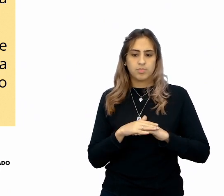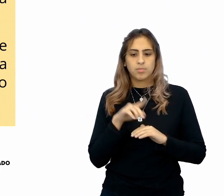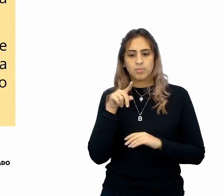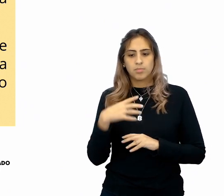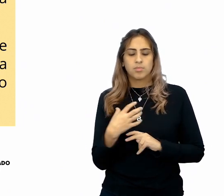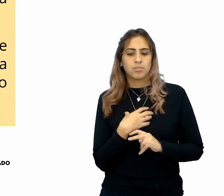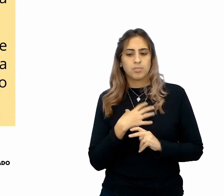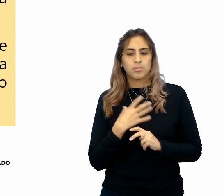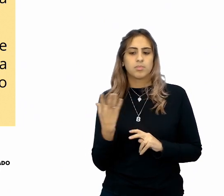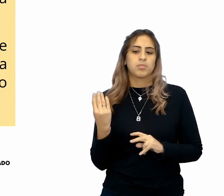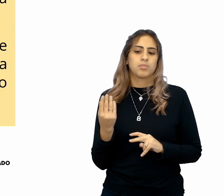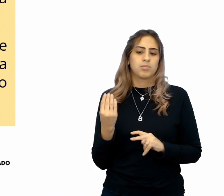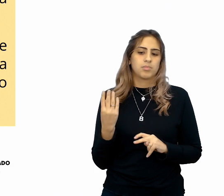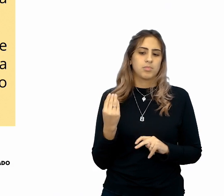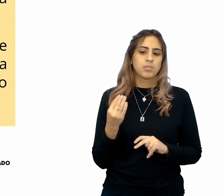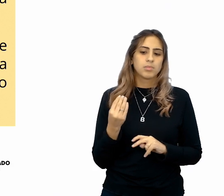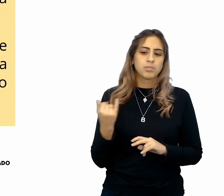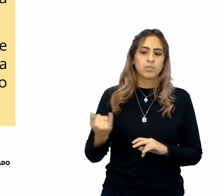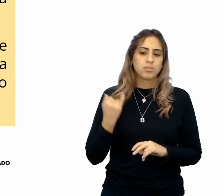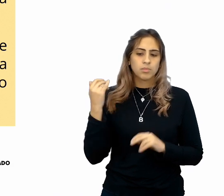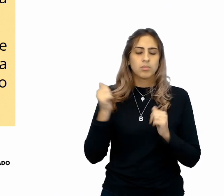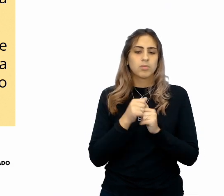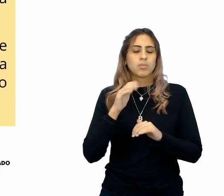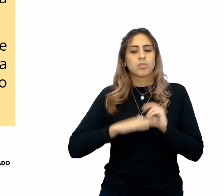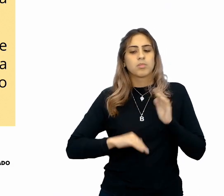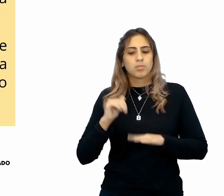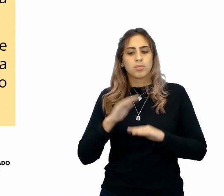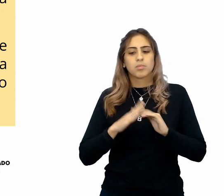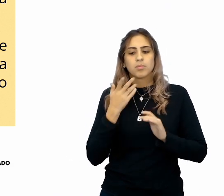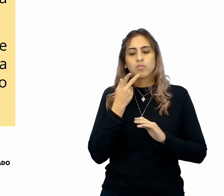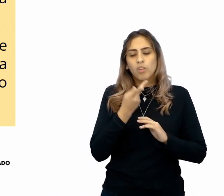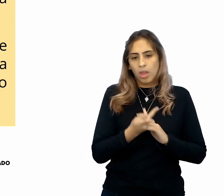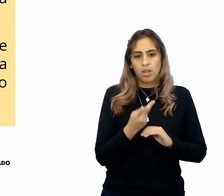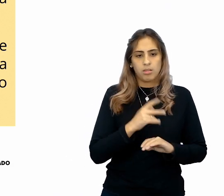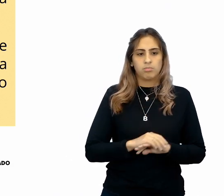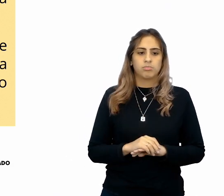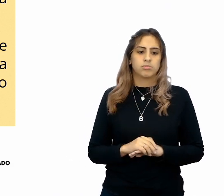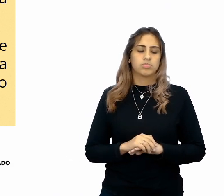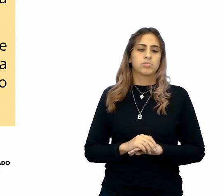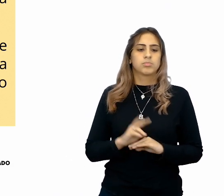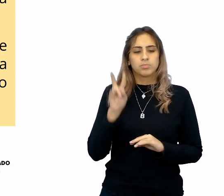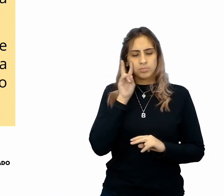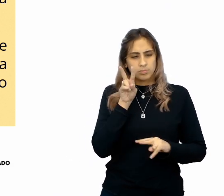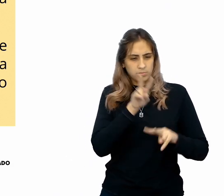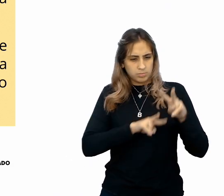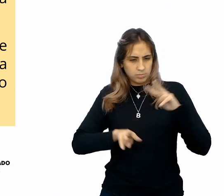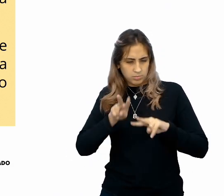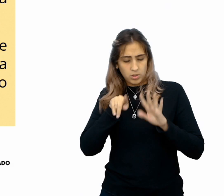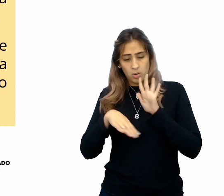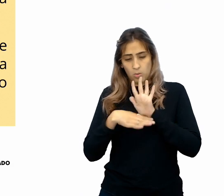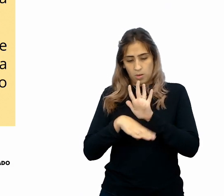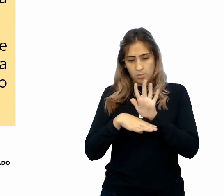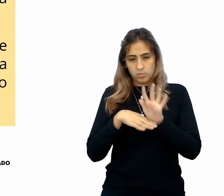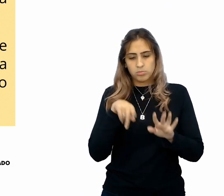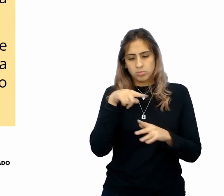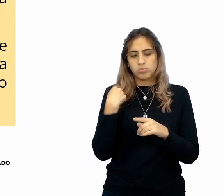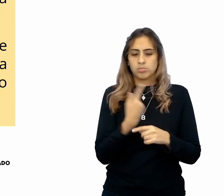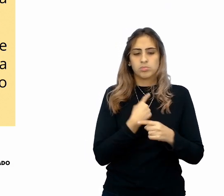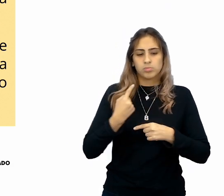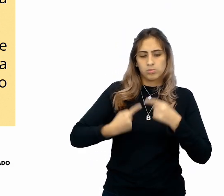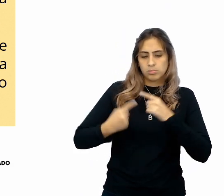assim, bastante assertiva com as habilidades aqui mencionadas. Observem que a leitura colaborativa que